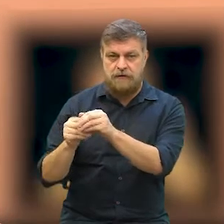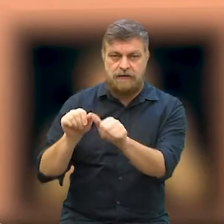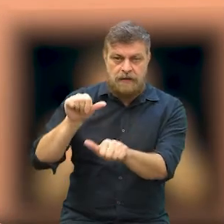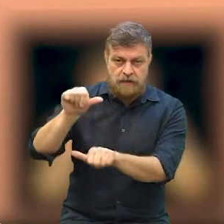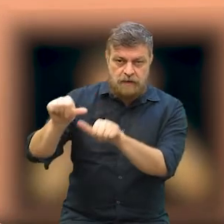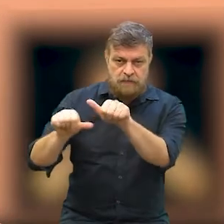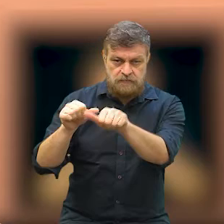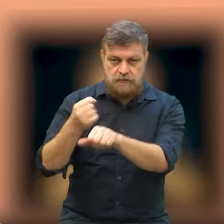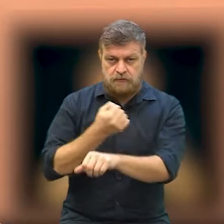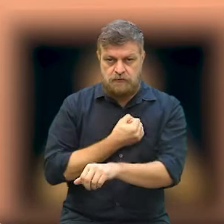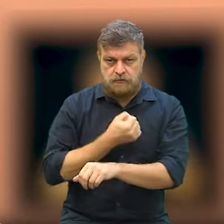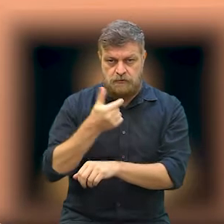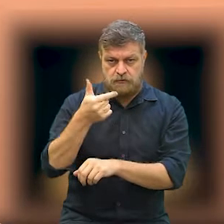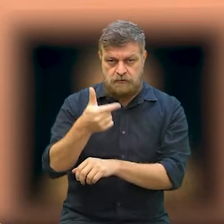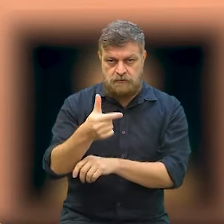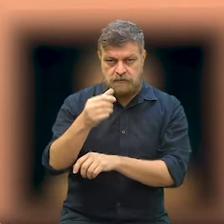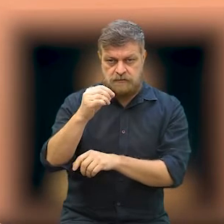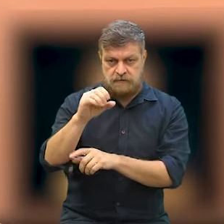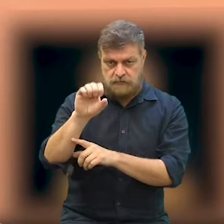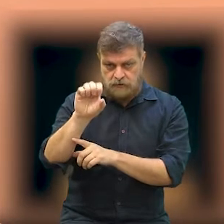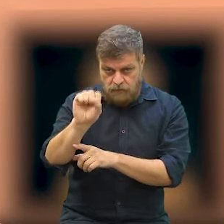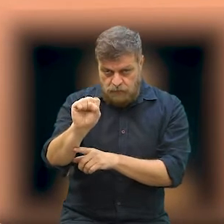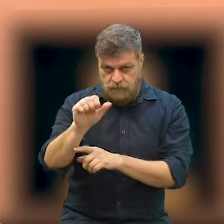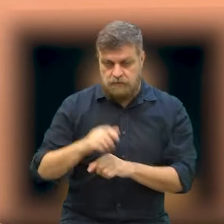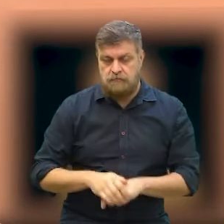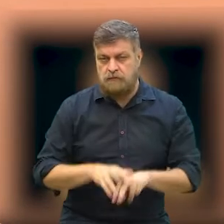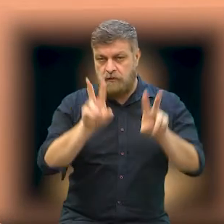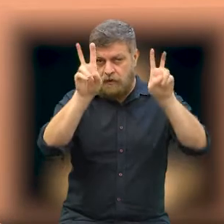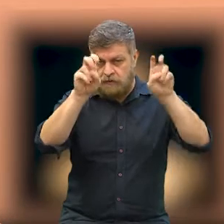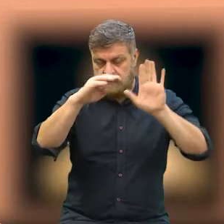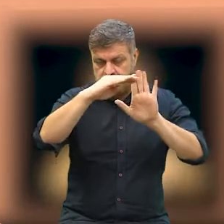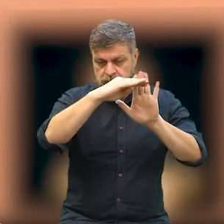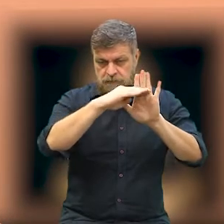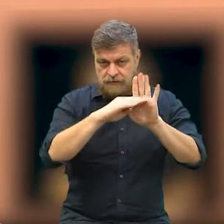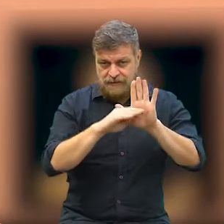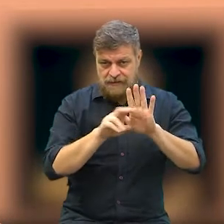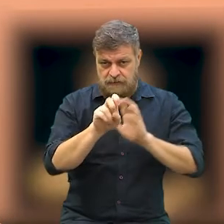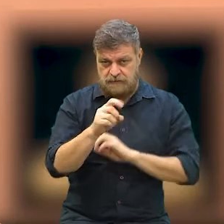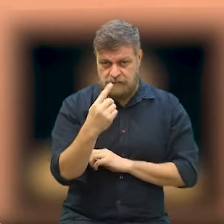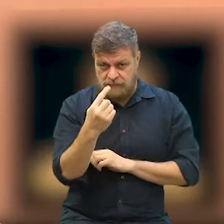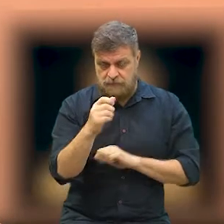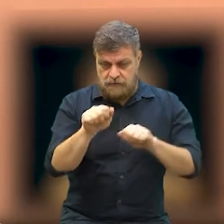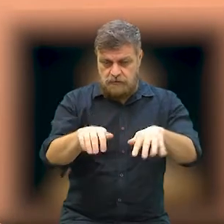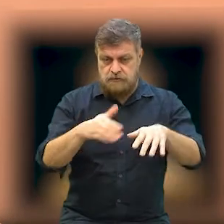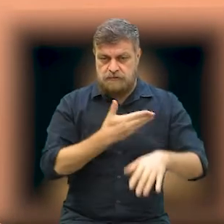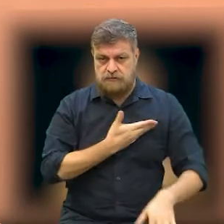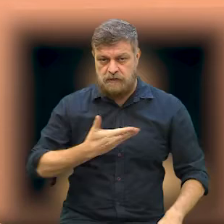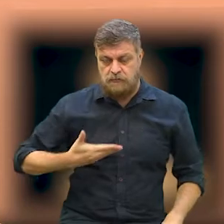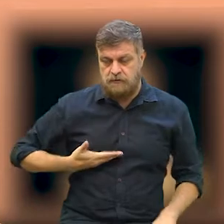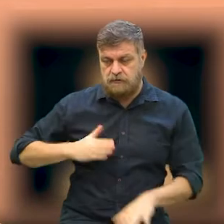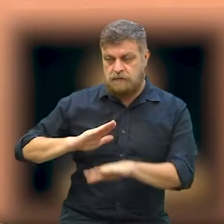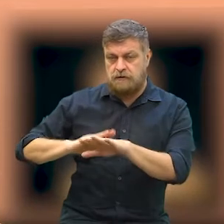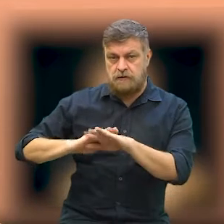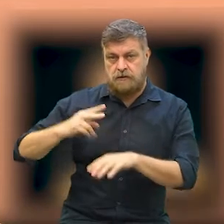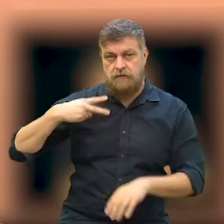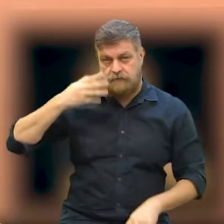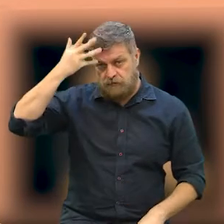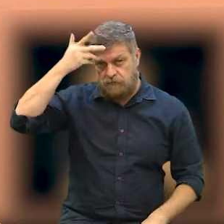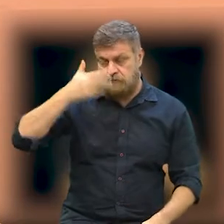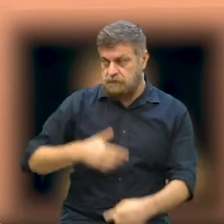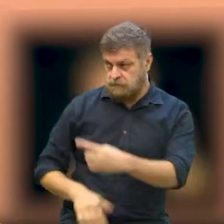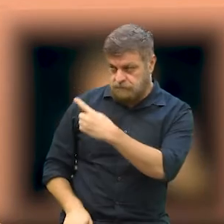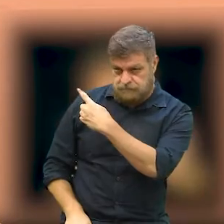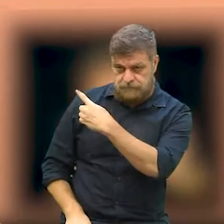complementar a de número 208 a pauta foi tema da 51ª audiência pública presidida pelo vereador